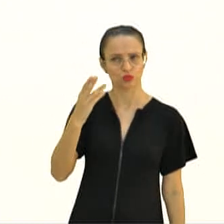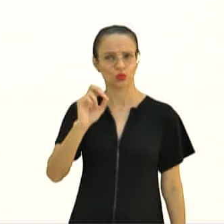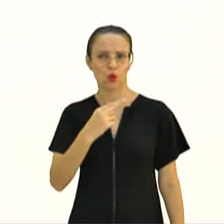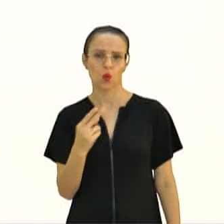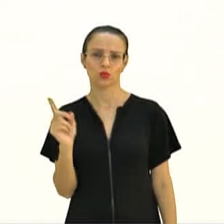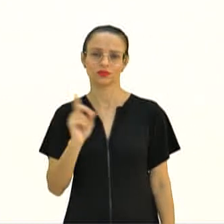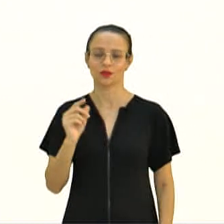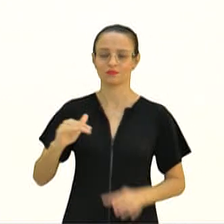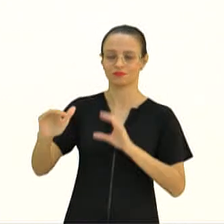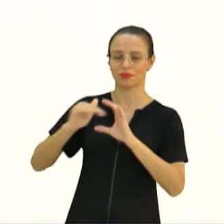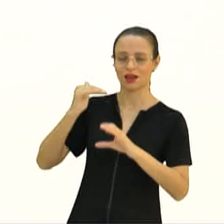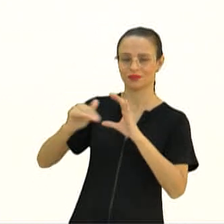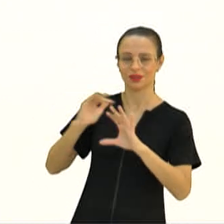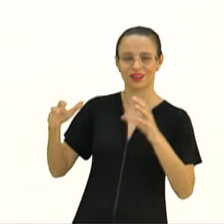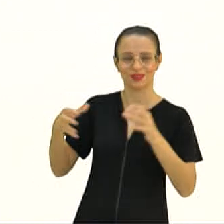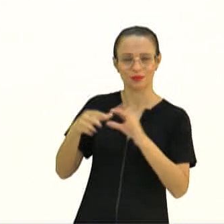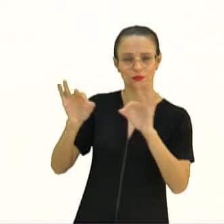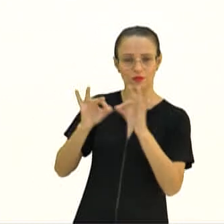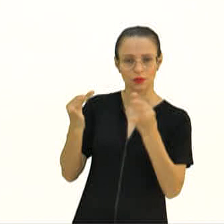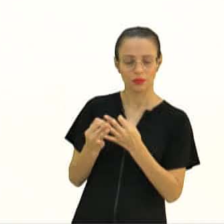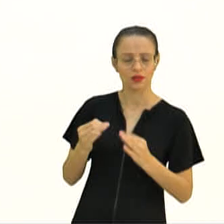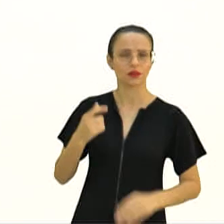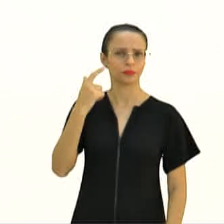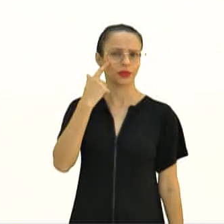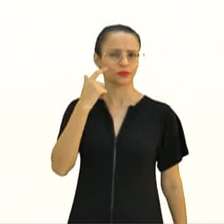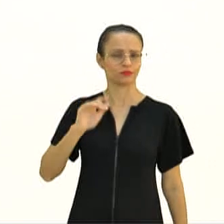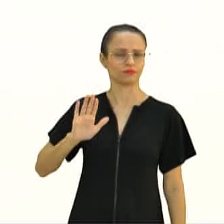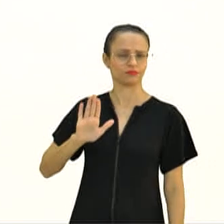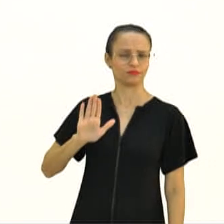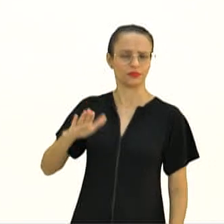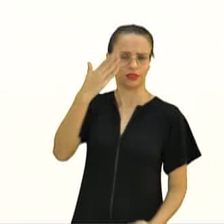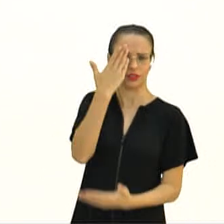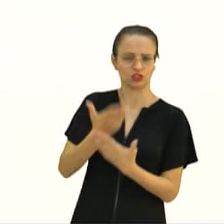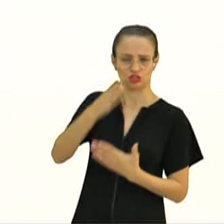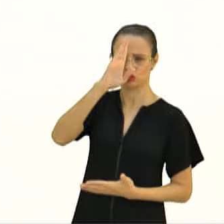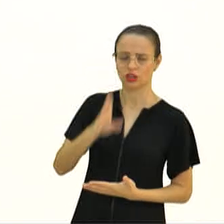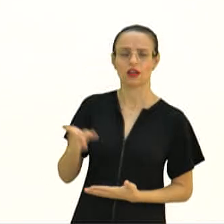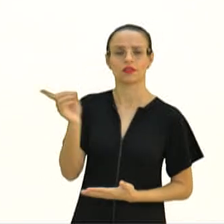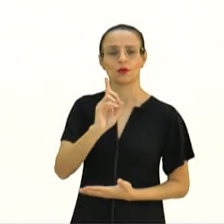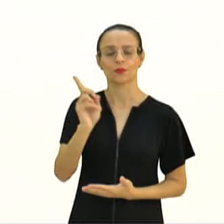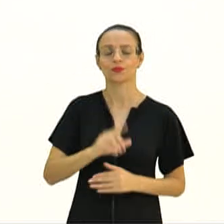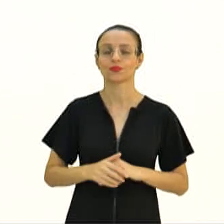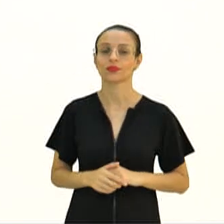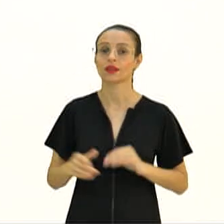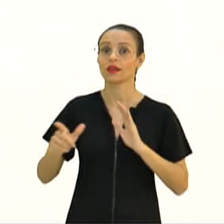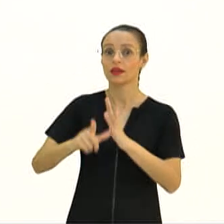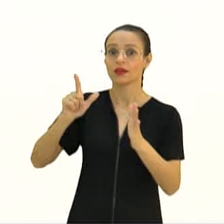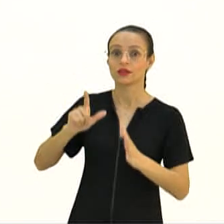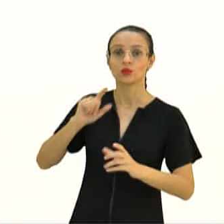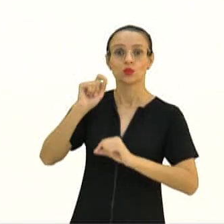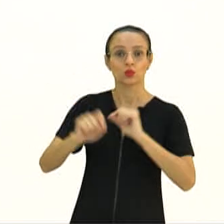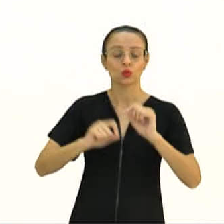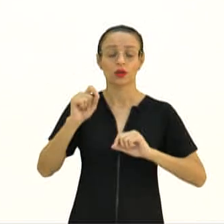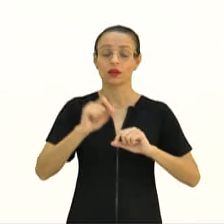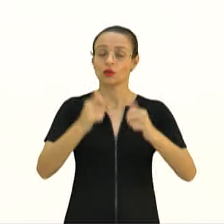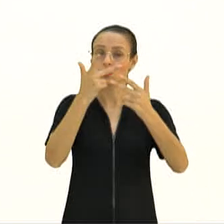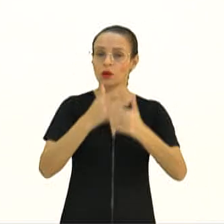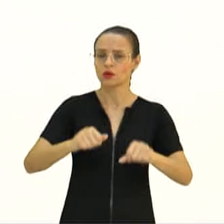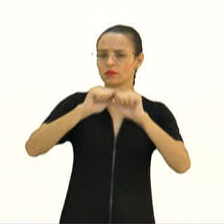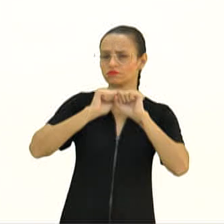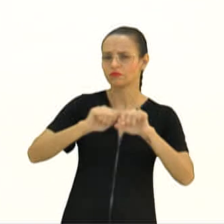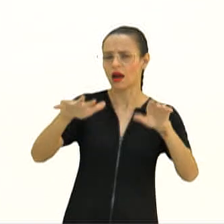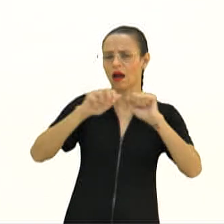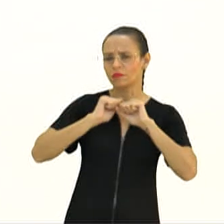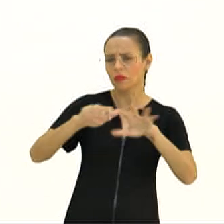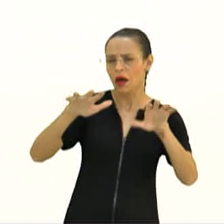grupo da família e pensam duas vezes antes de acreditar. Antes, se uma matéria era compartilhada